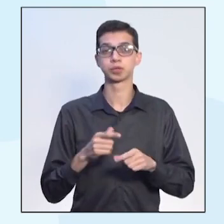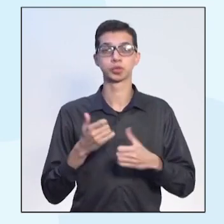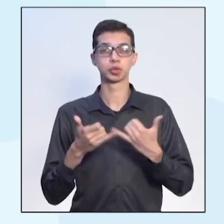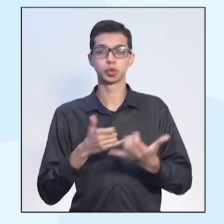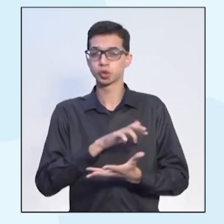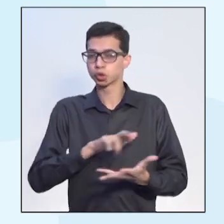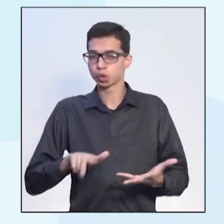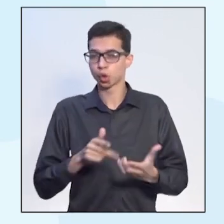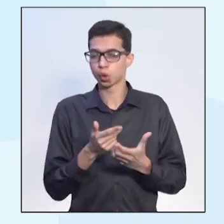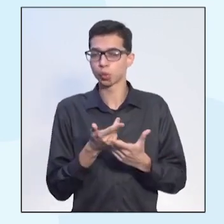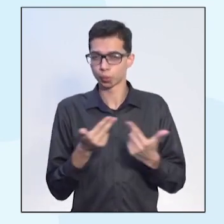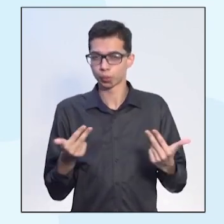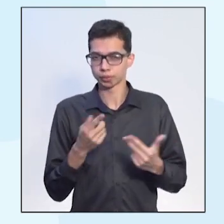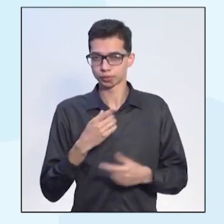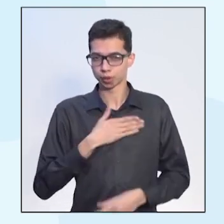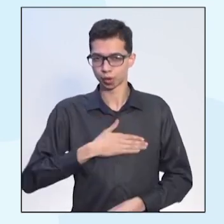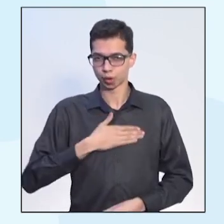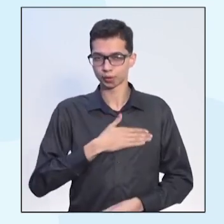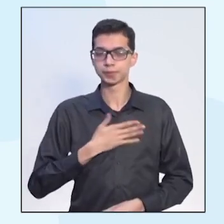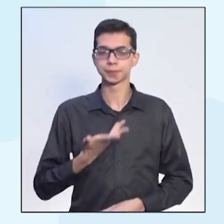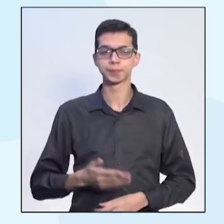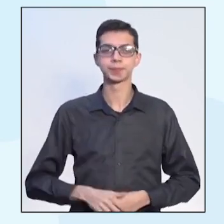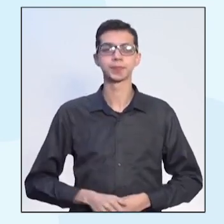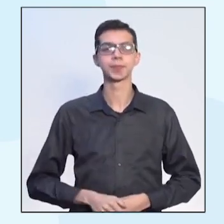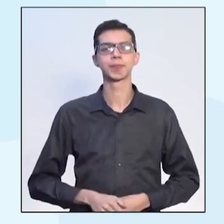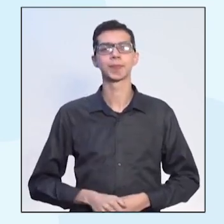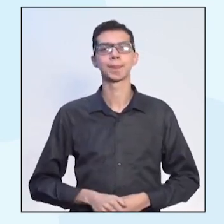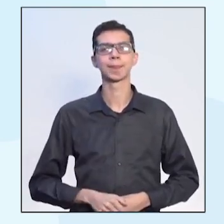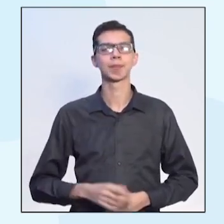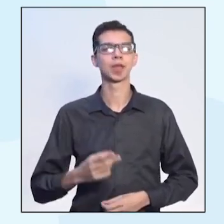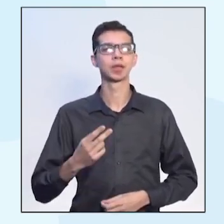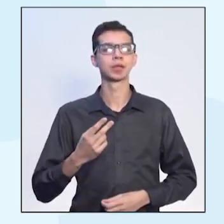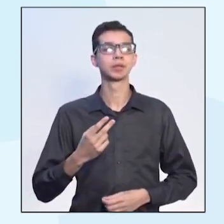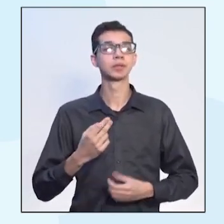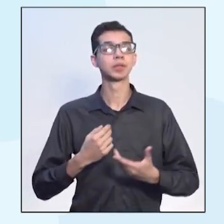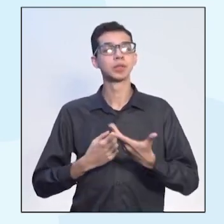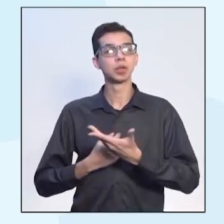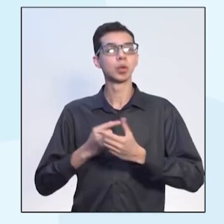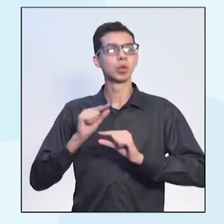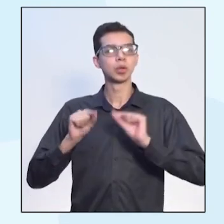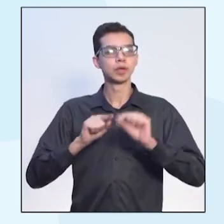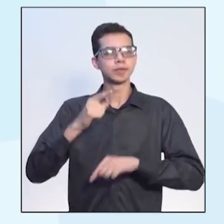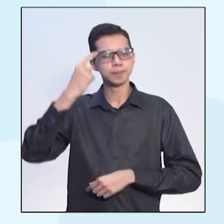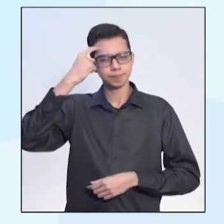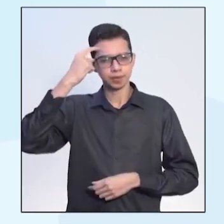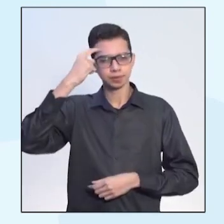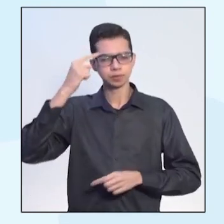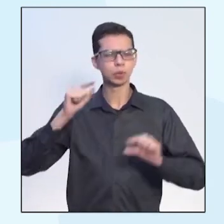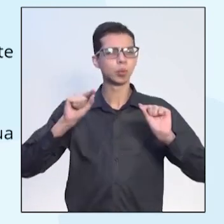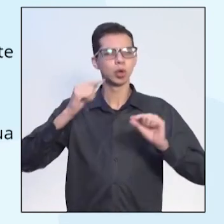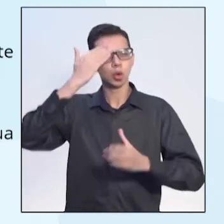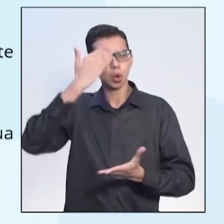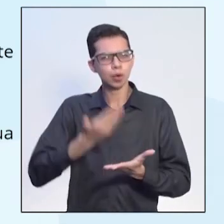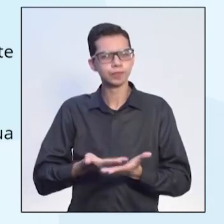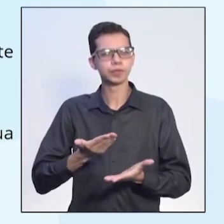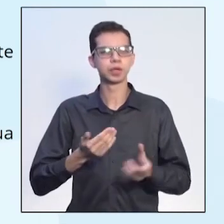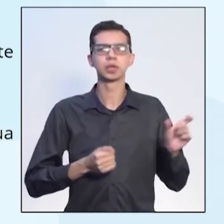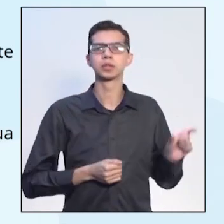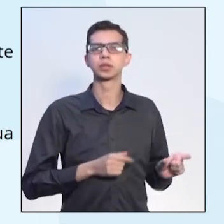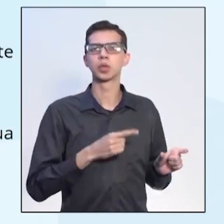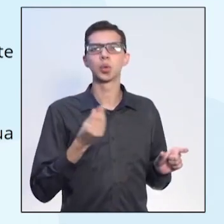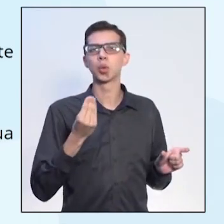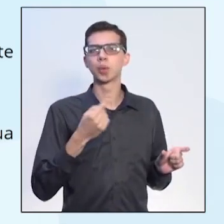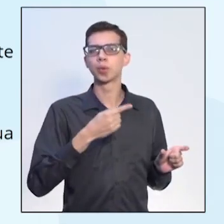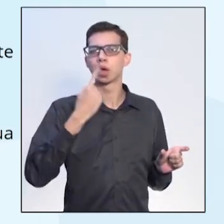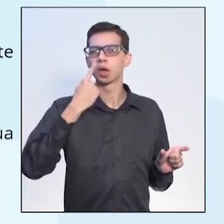confiar na opinião desse analista? Não vai dar tempo de responder essa questão, mas pense, o que leva você a confiar no analista? Né?